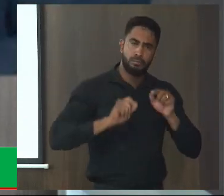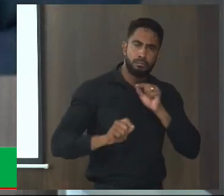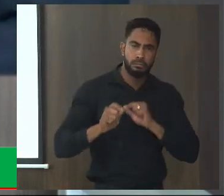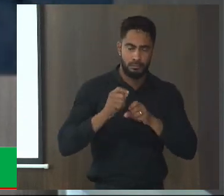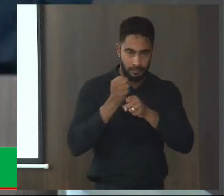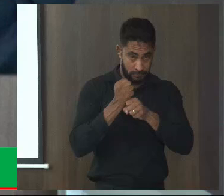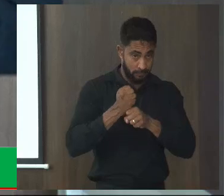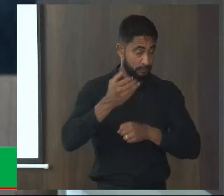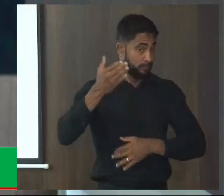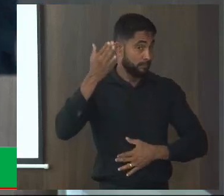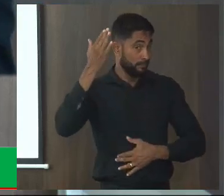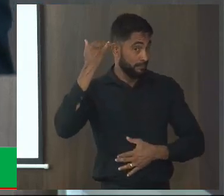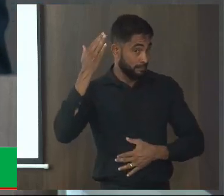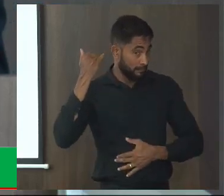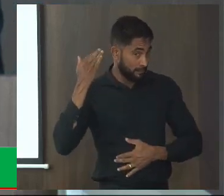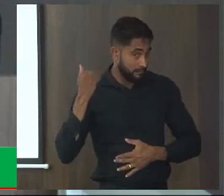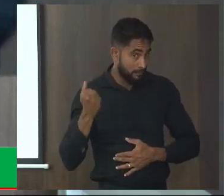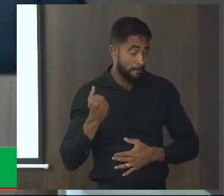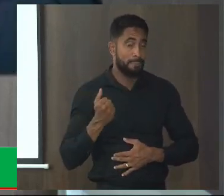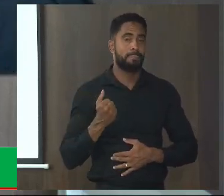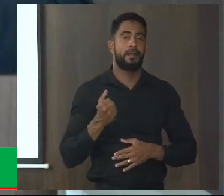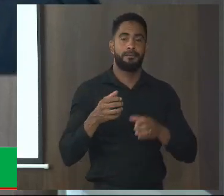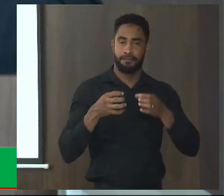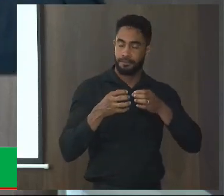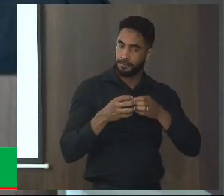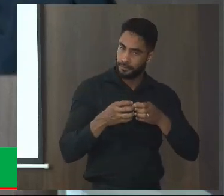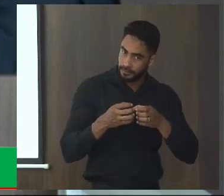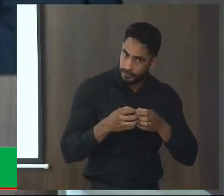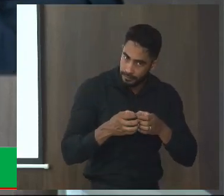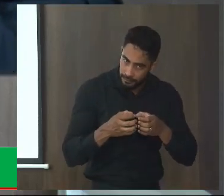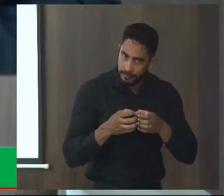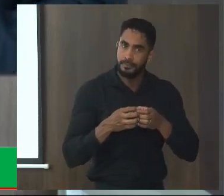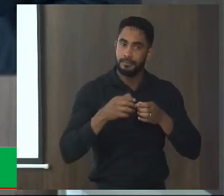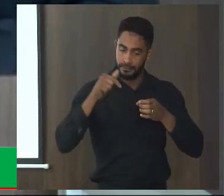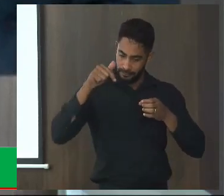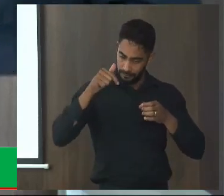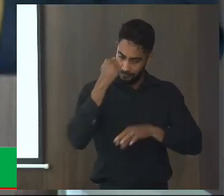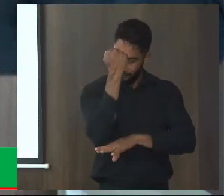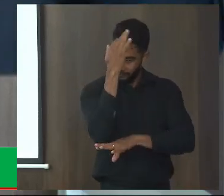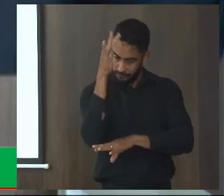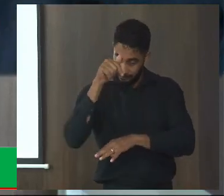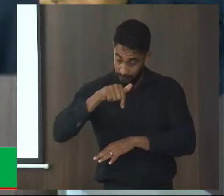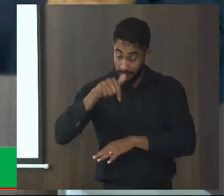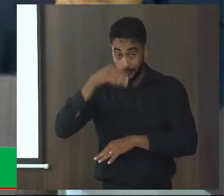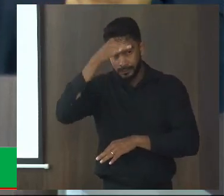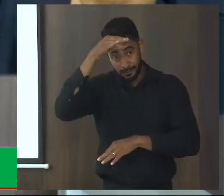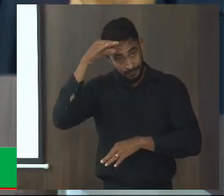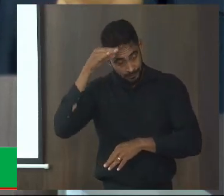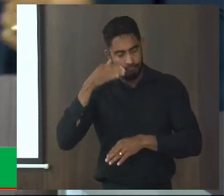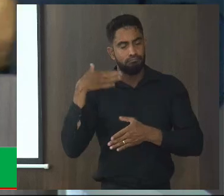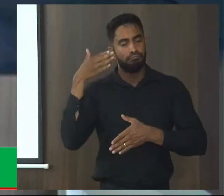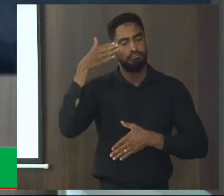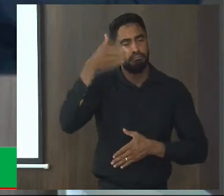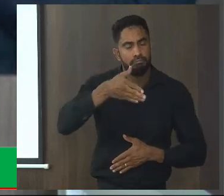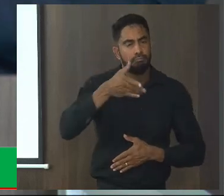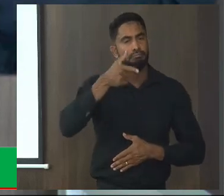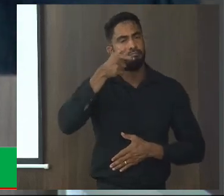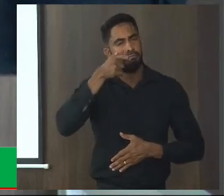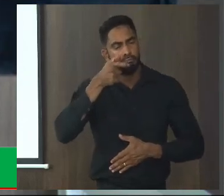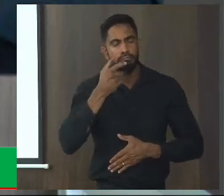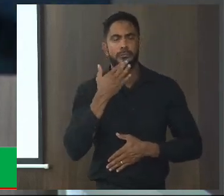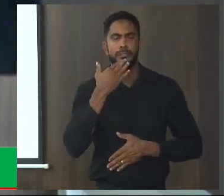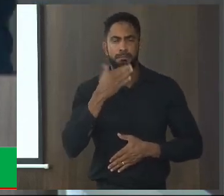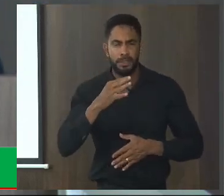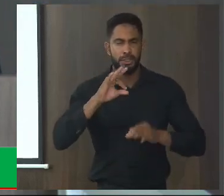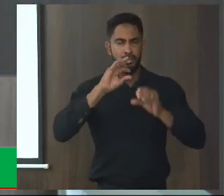ano passado, a minha pessoa, a Comissão de Meio Ambiente dessa casa também, nós estivemos lá, pedimos todos